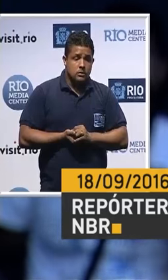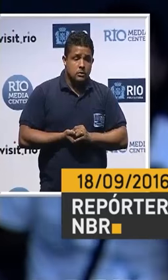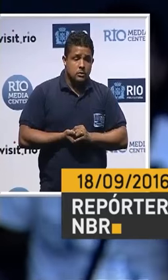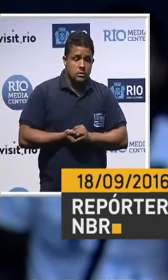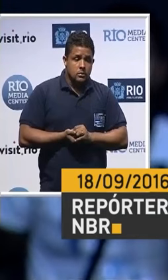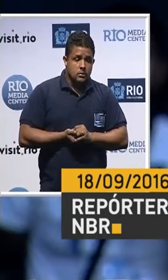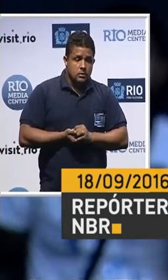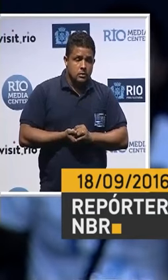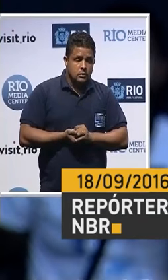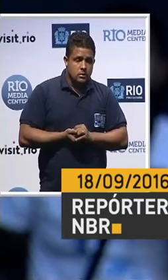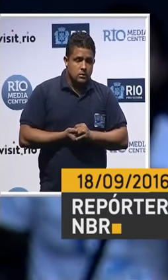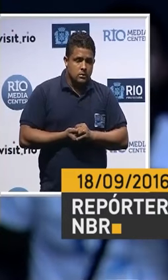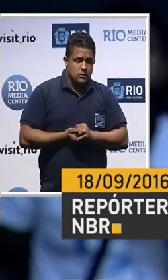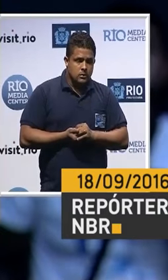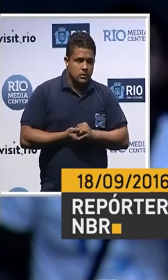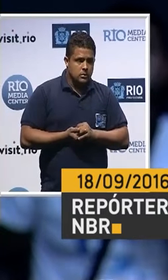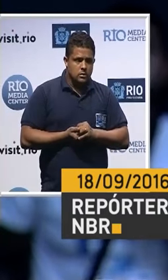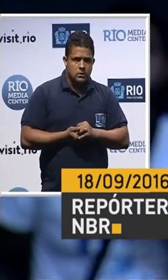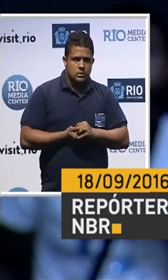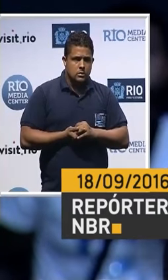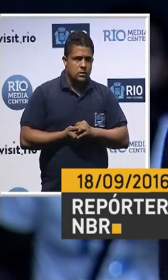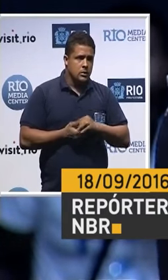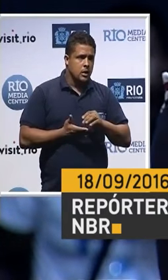Santiago de Rede Gazeta de Argentina.